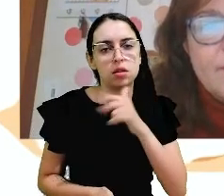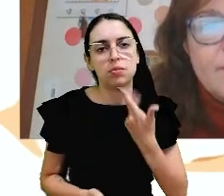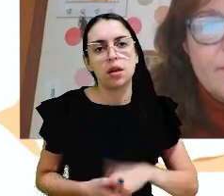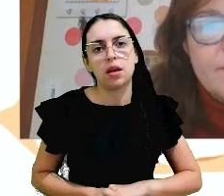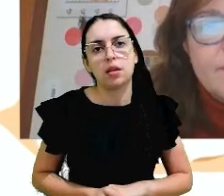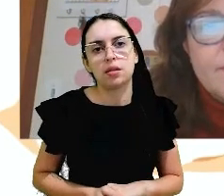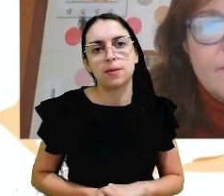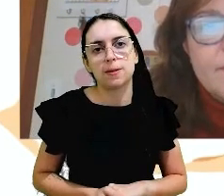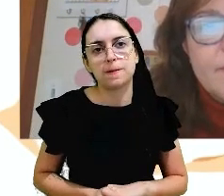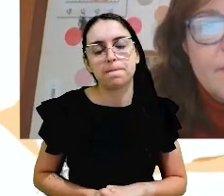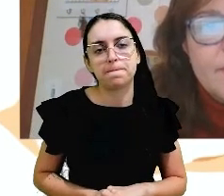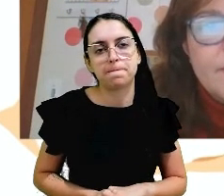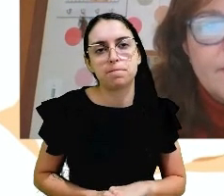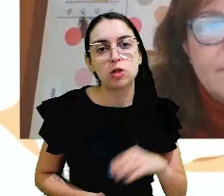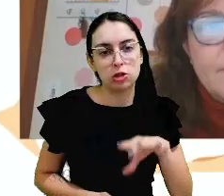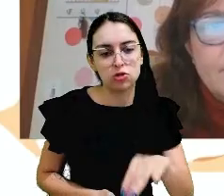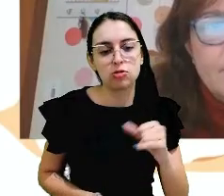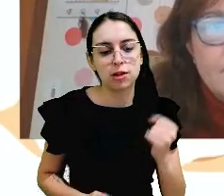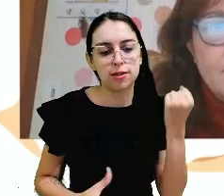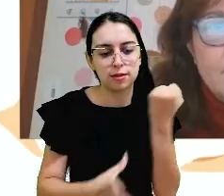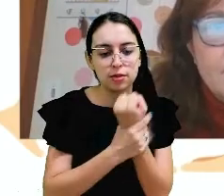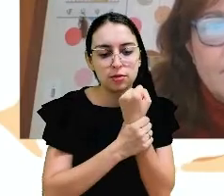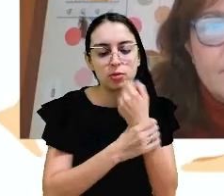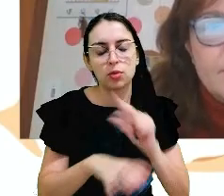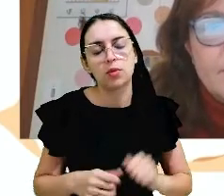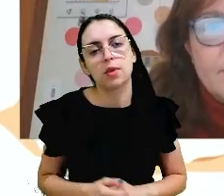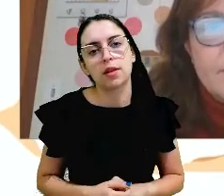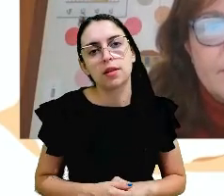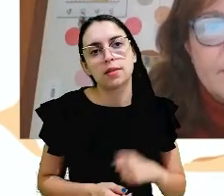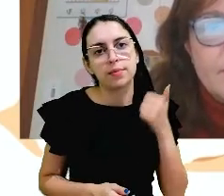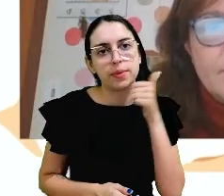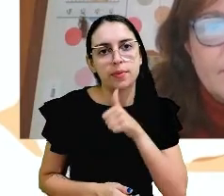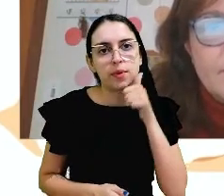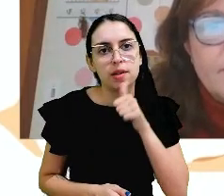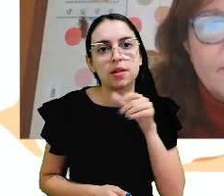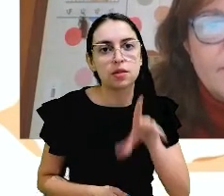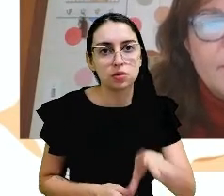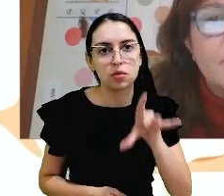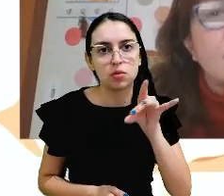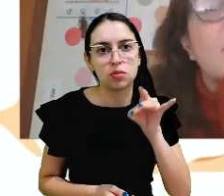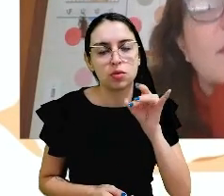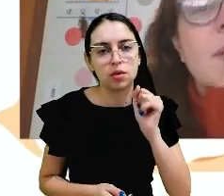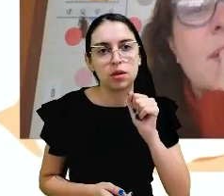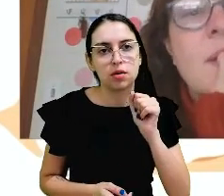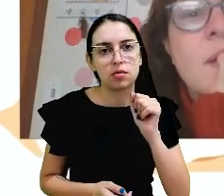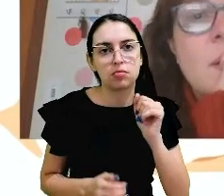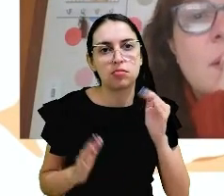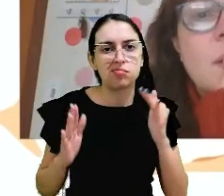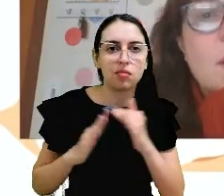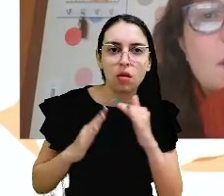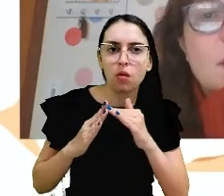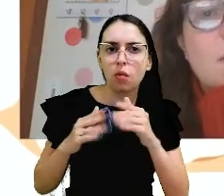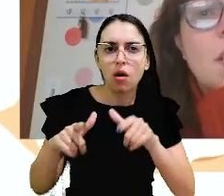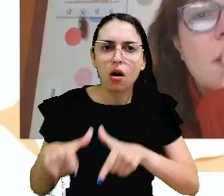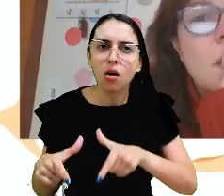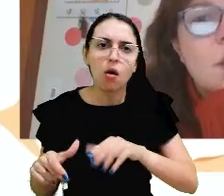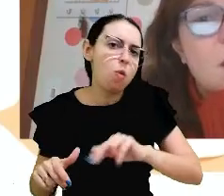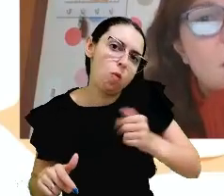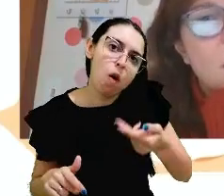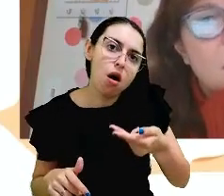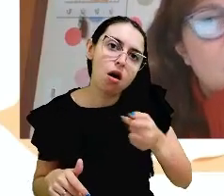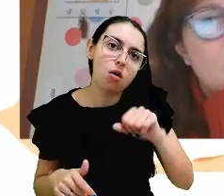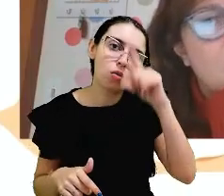alternativa segura para as mulheres escolherem um local de parto diverso